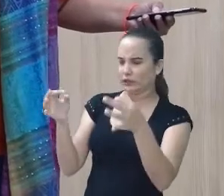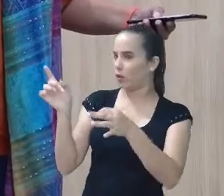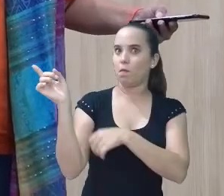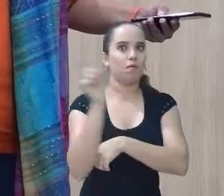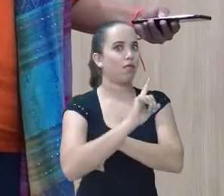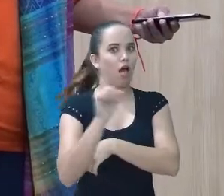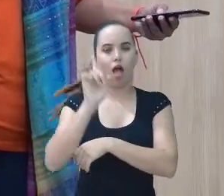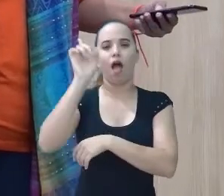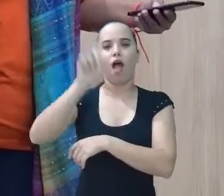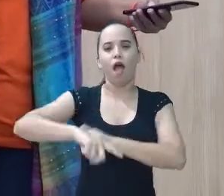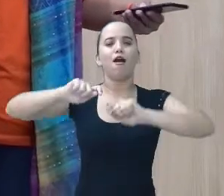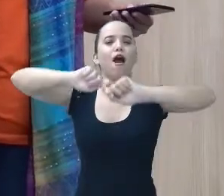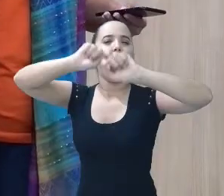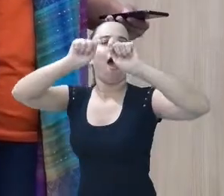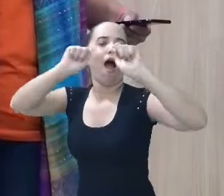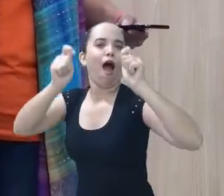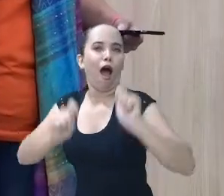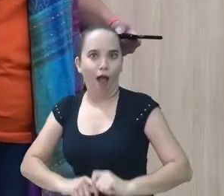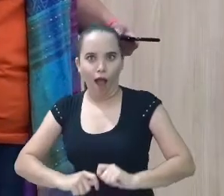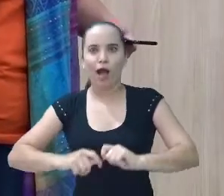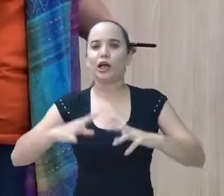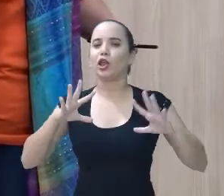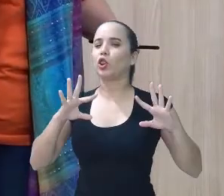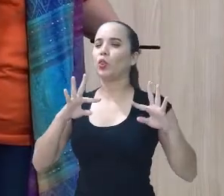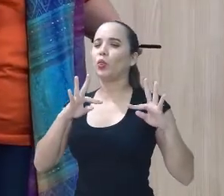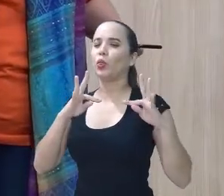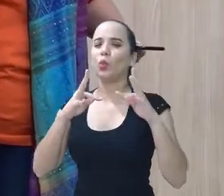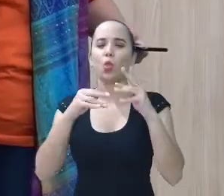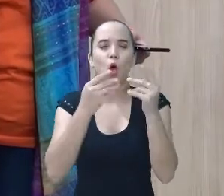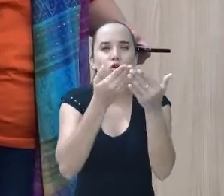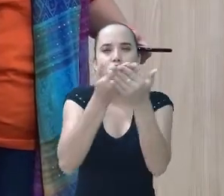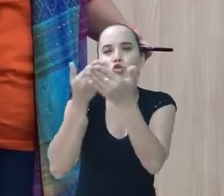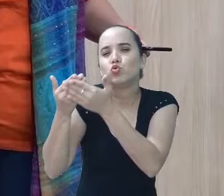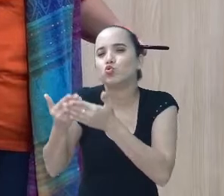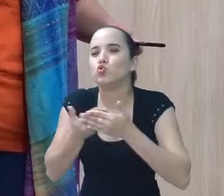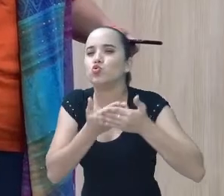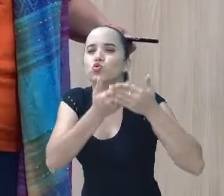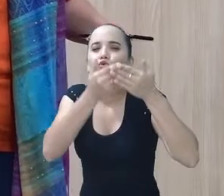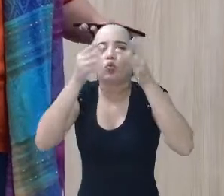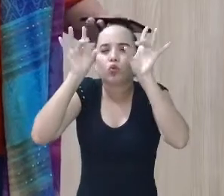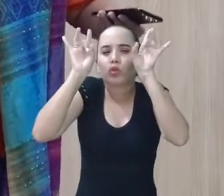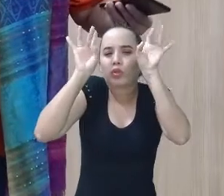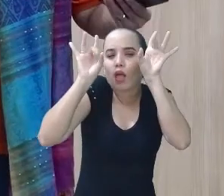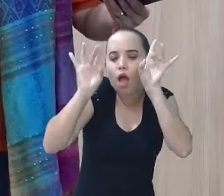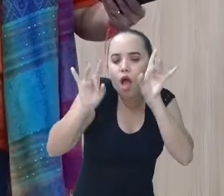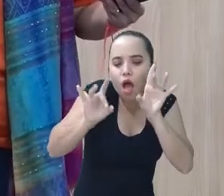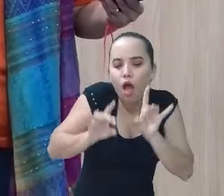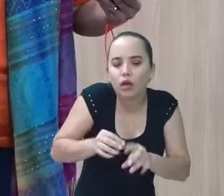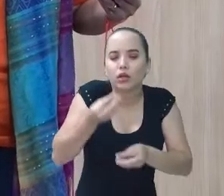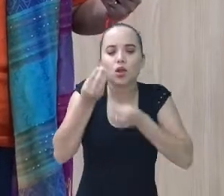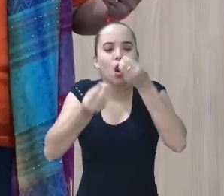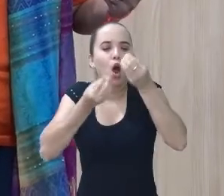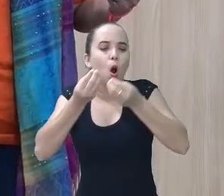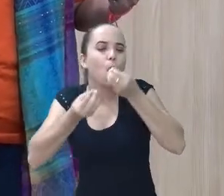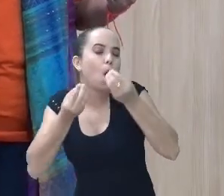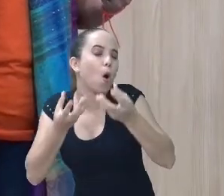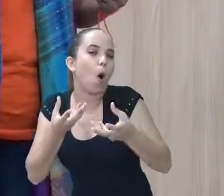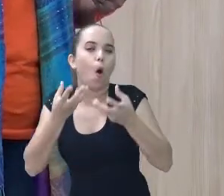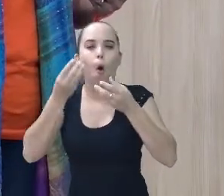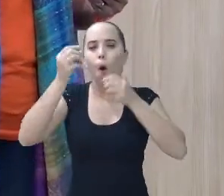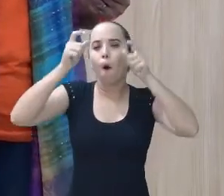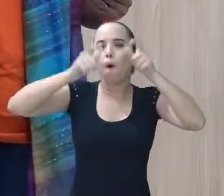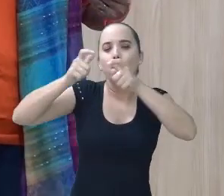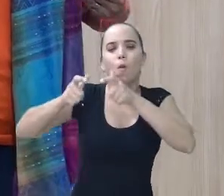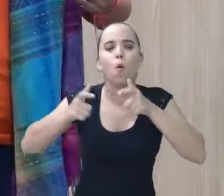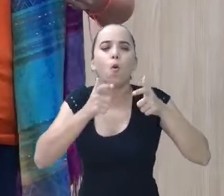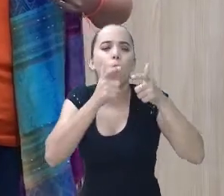um pincel e uma tinta. O quadro era todo um estudo milimetricamente feito de onde ficaria o